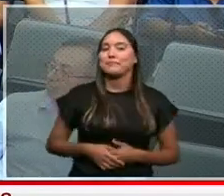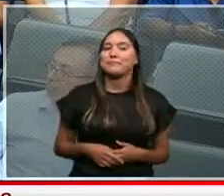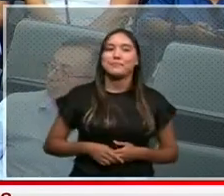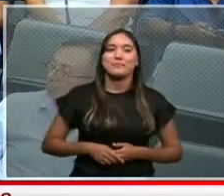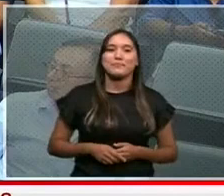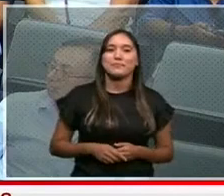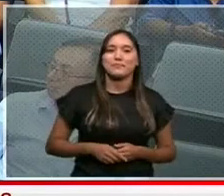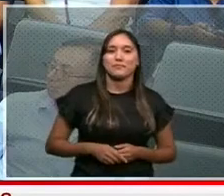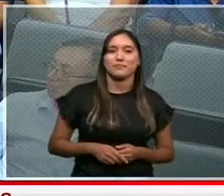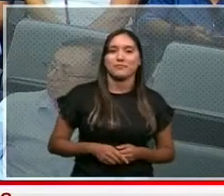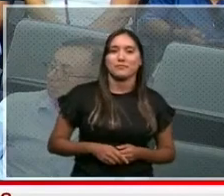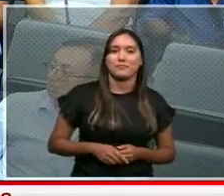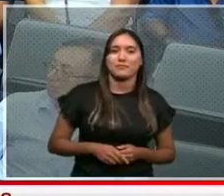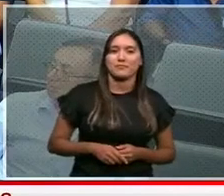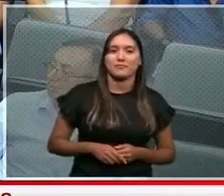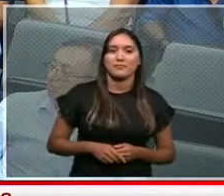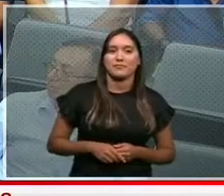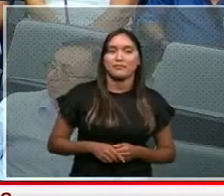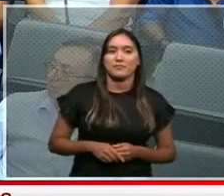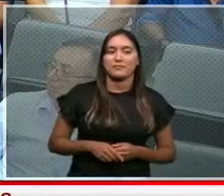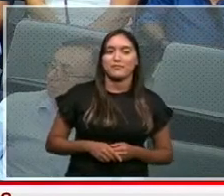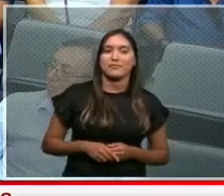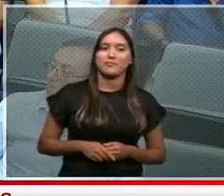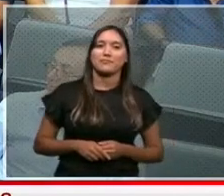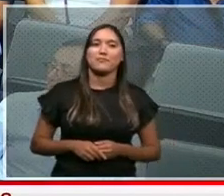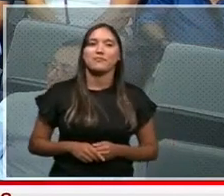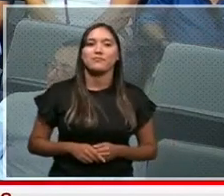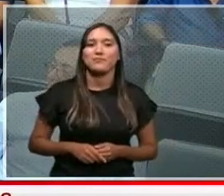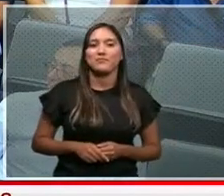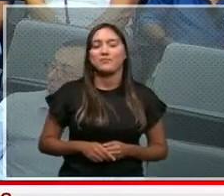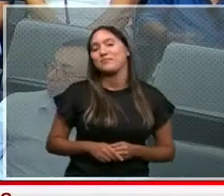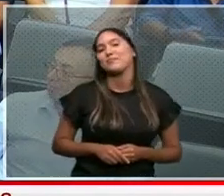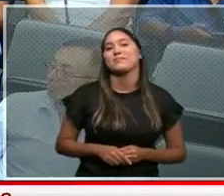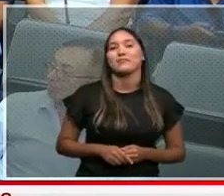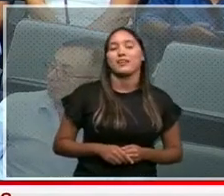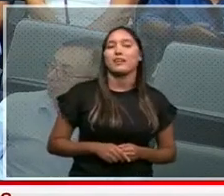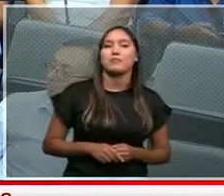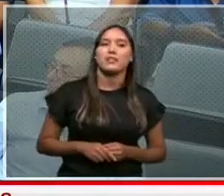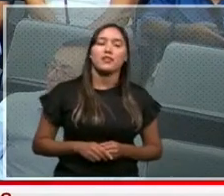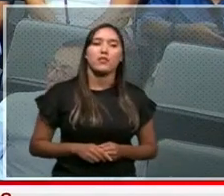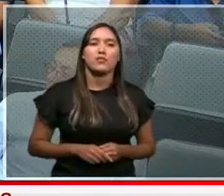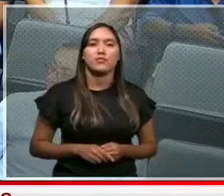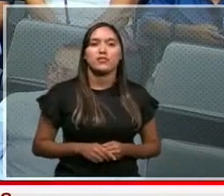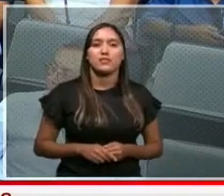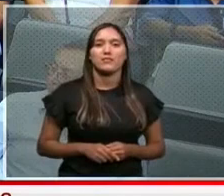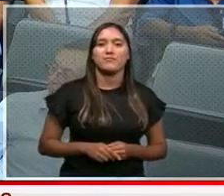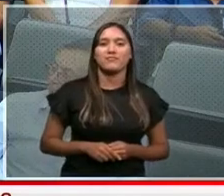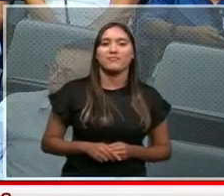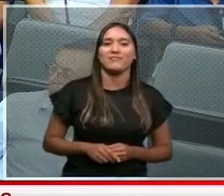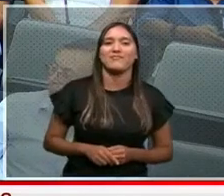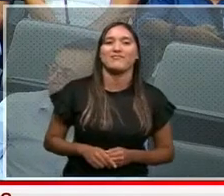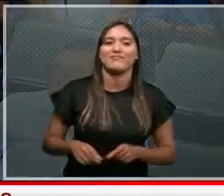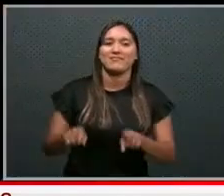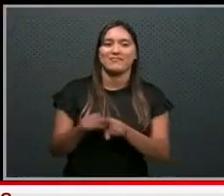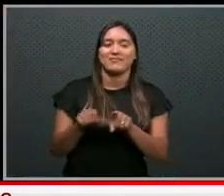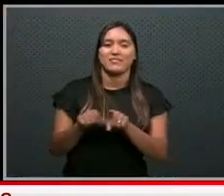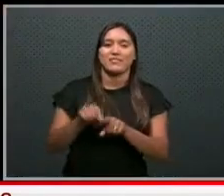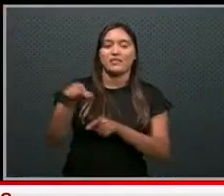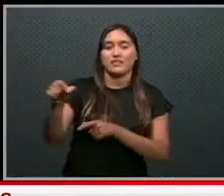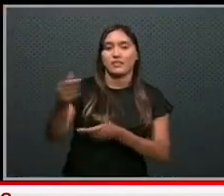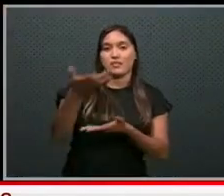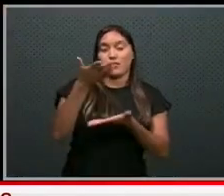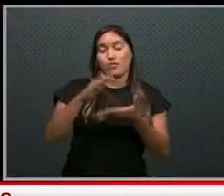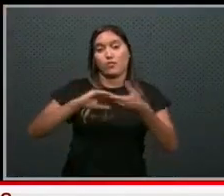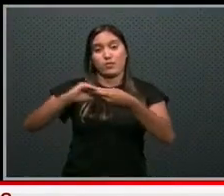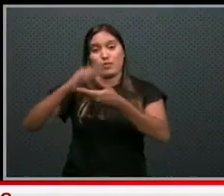exatamente Então vou iniciar aqui pelas fichas na ordem que estão saúde a todos os presentes